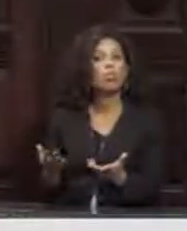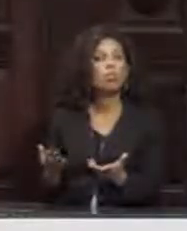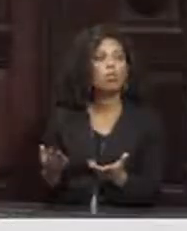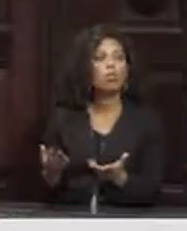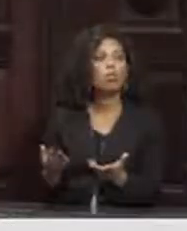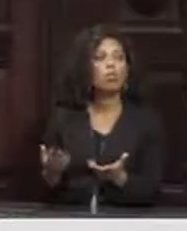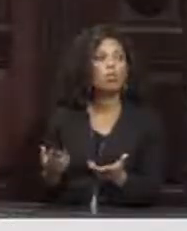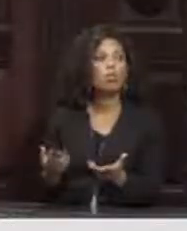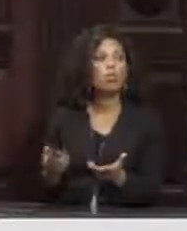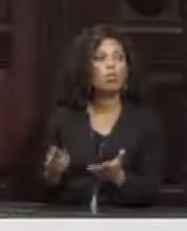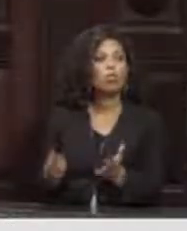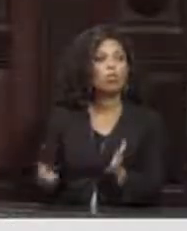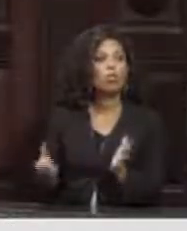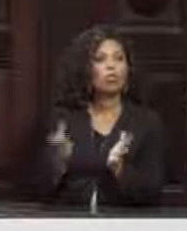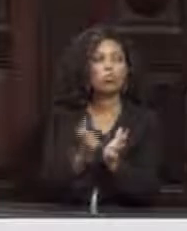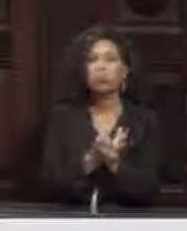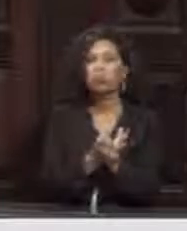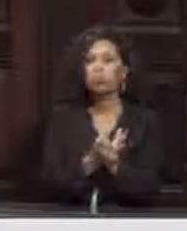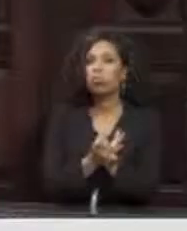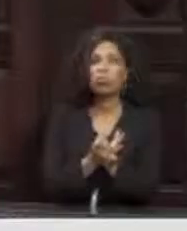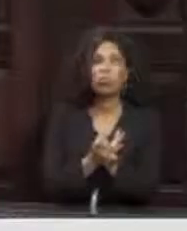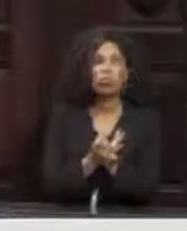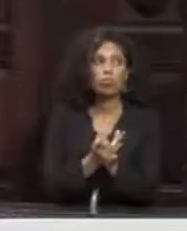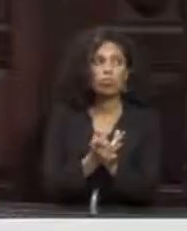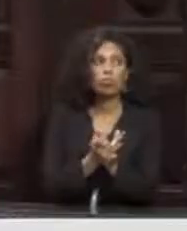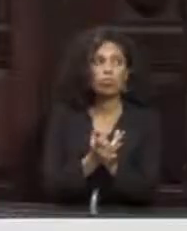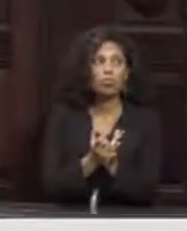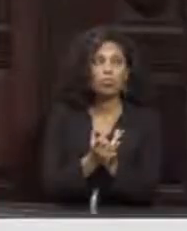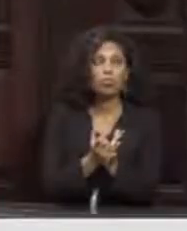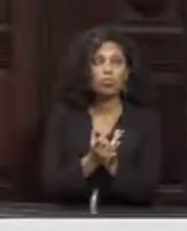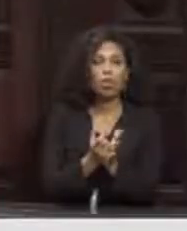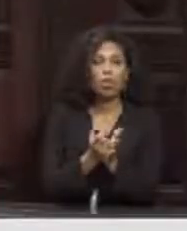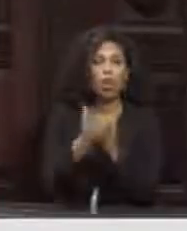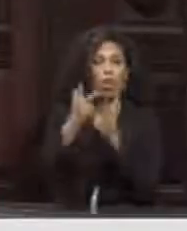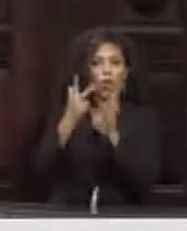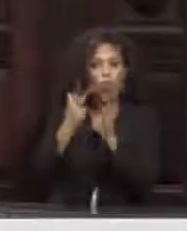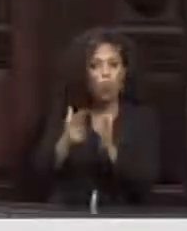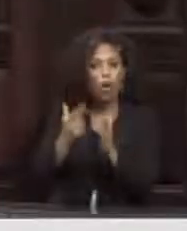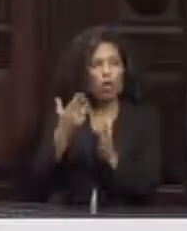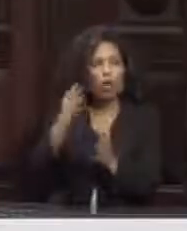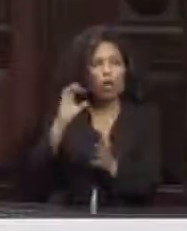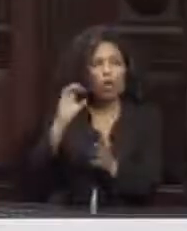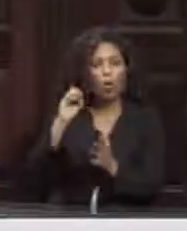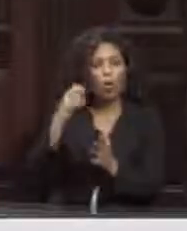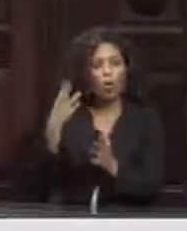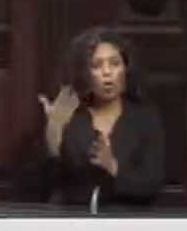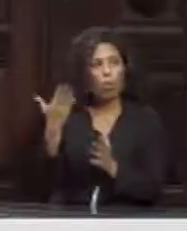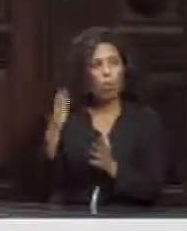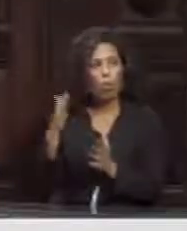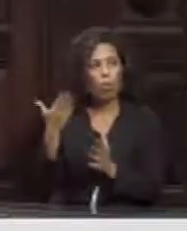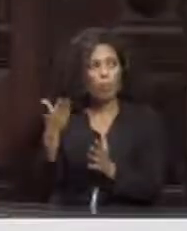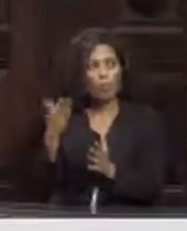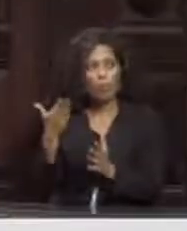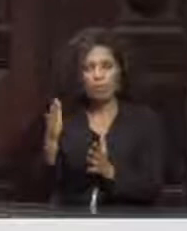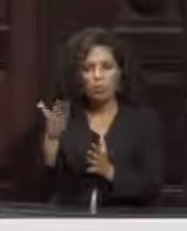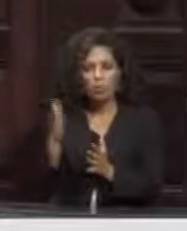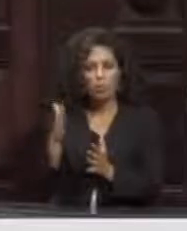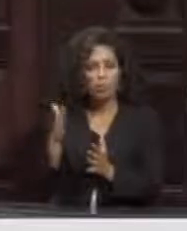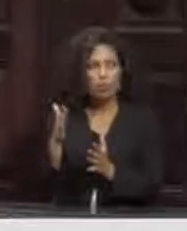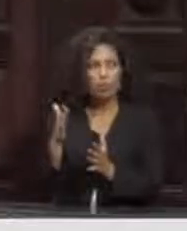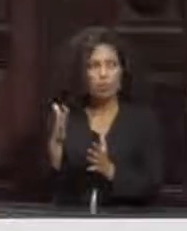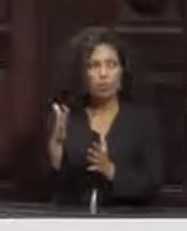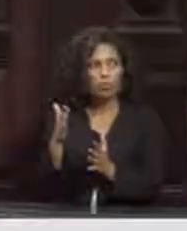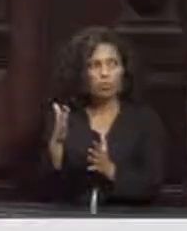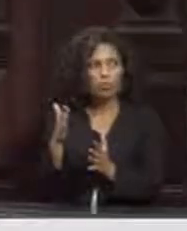um valor rigorosamente próximo ou igual à avaliação já feita por